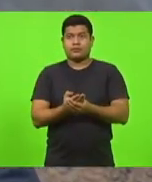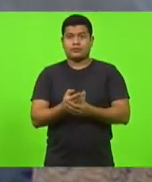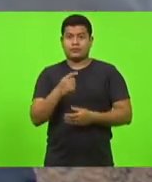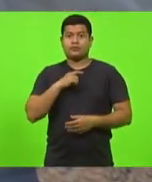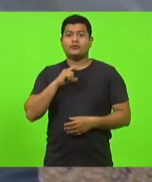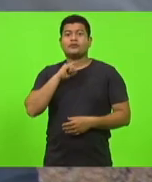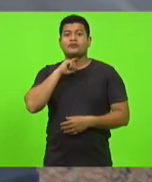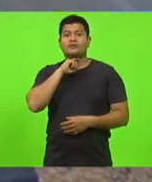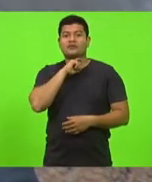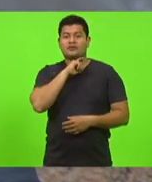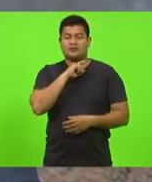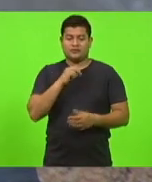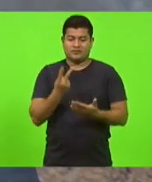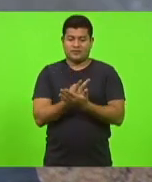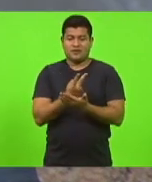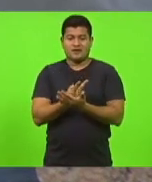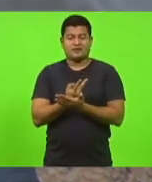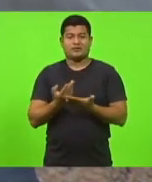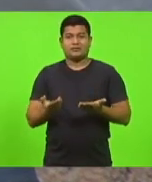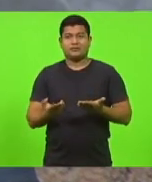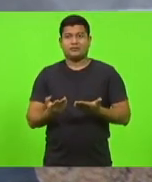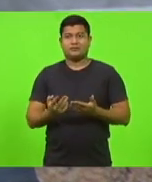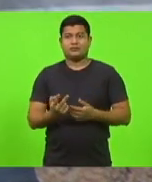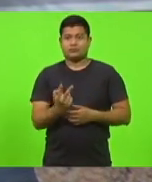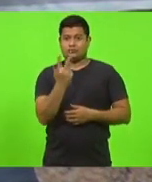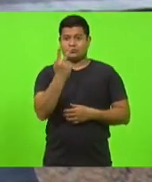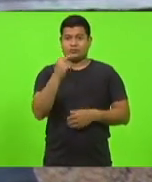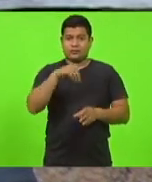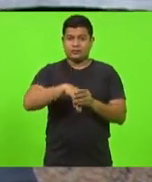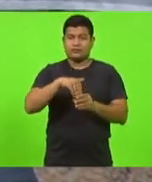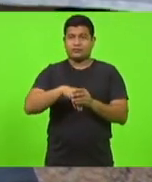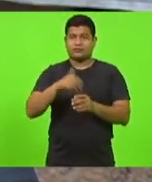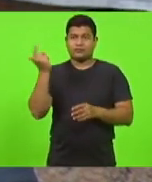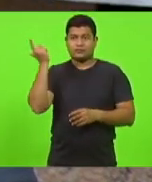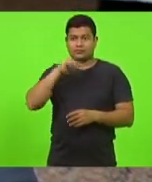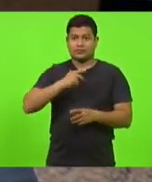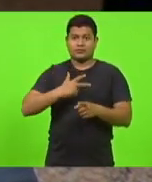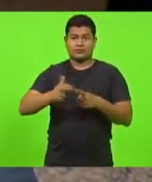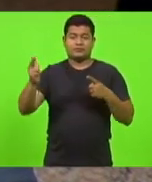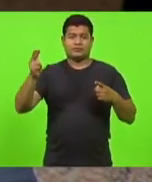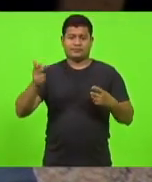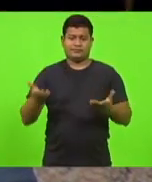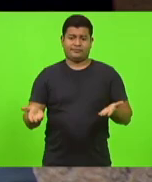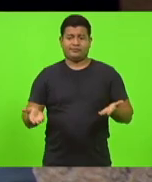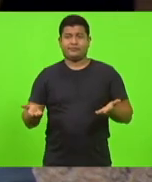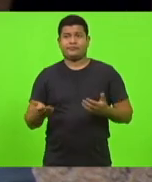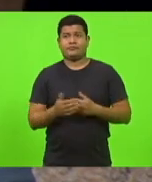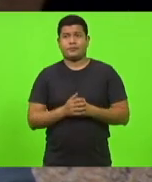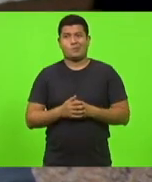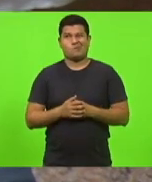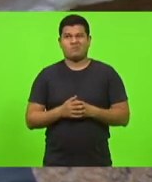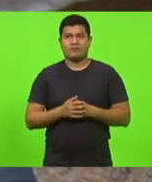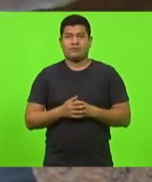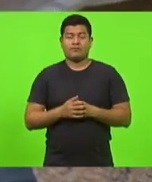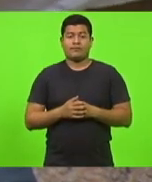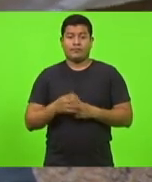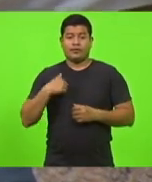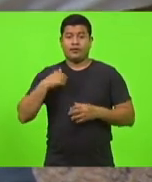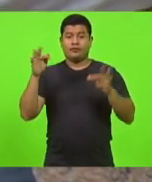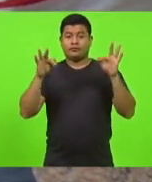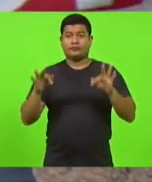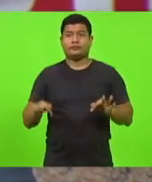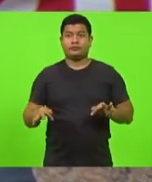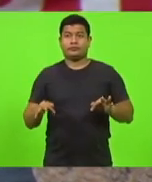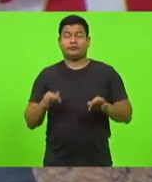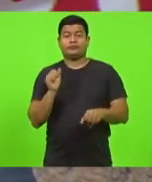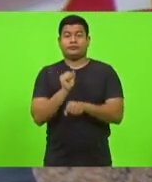né, com apenas 2 votos. Então, isso é uma questão para se levantar. Também fico feliz e espero que